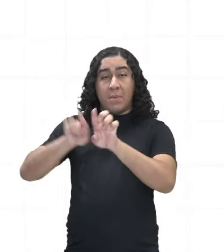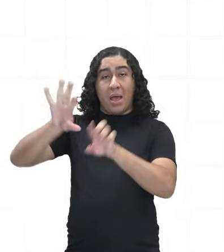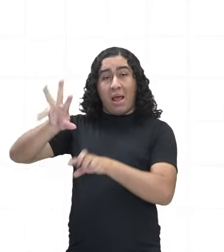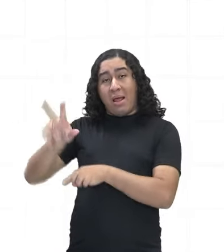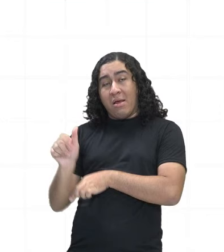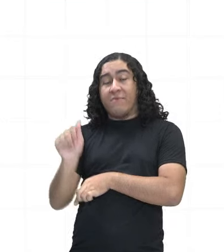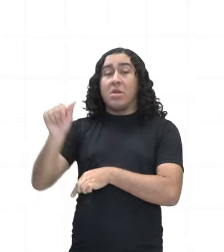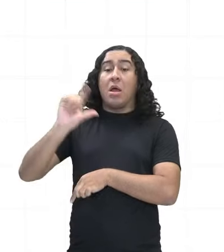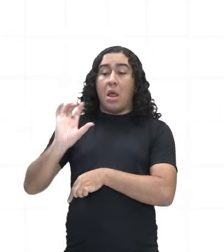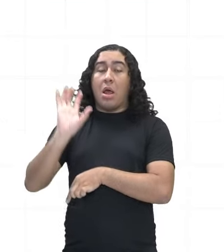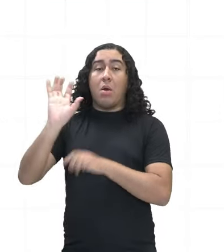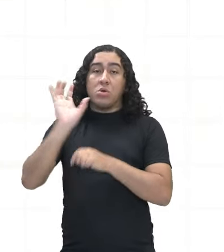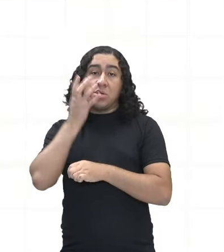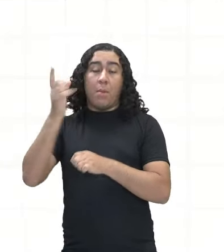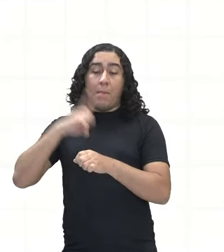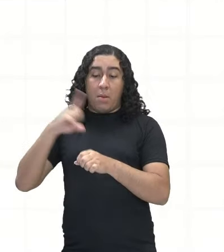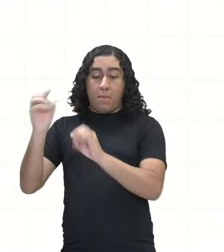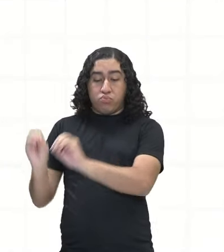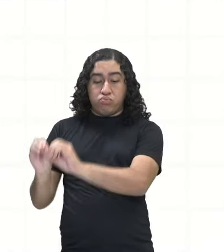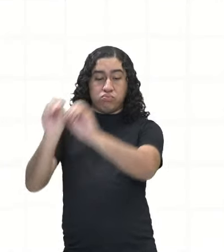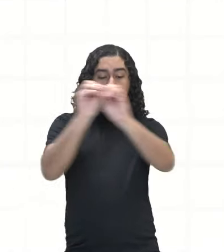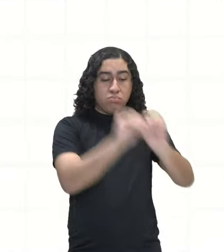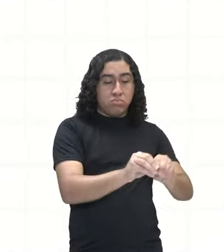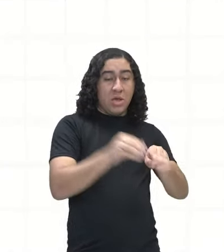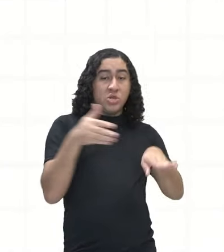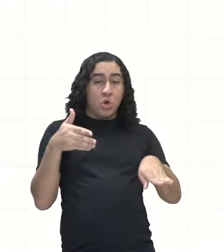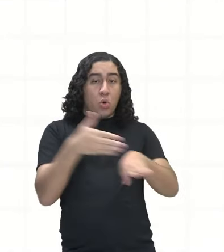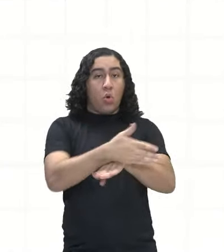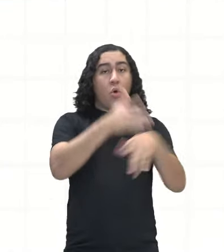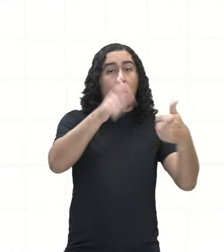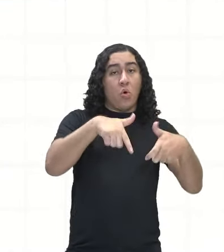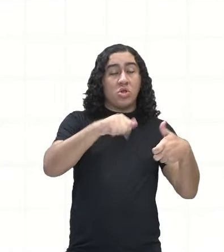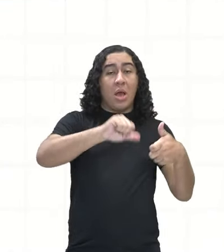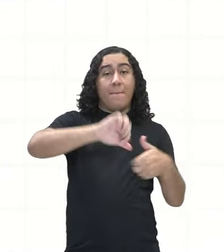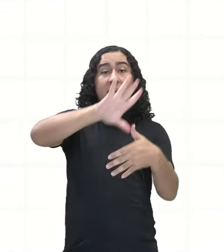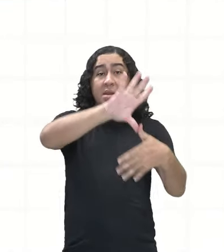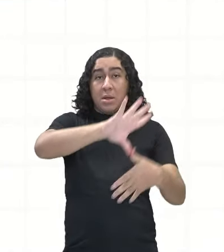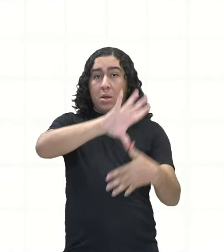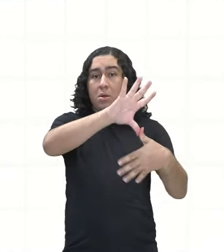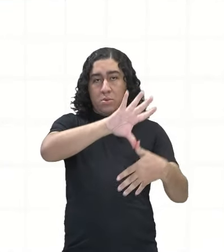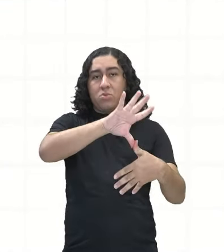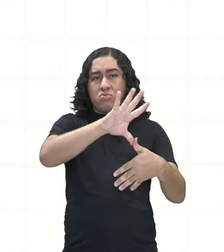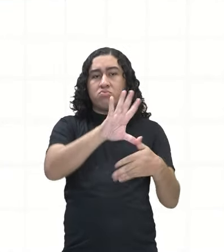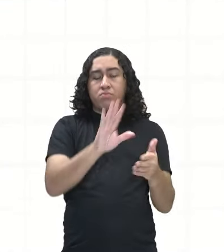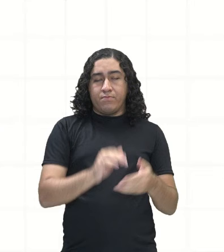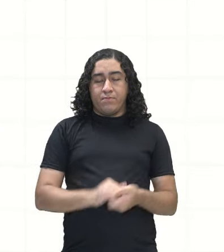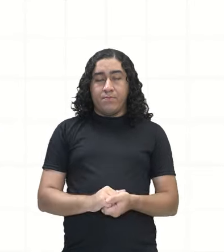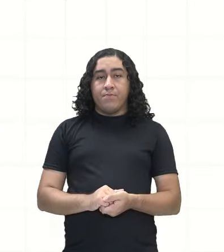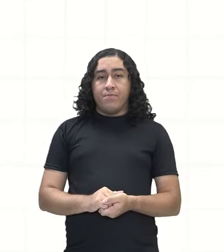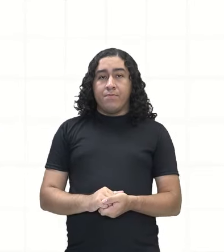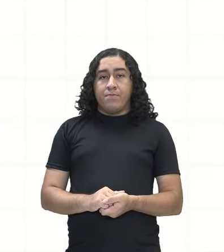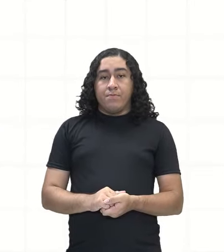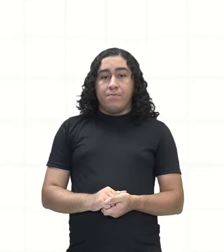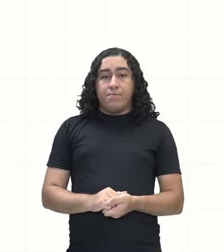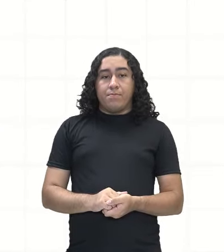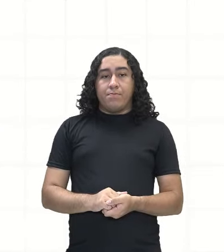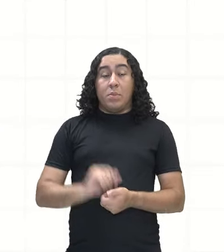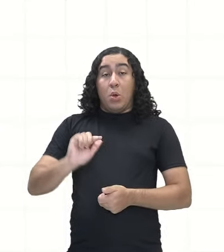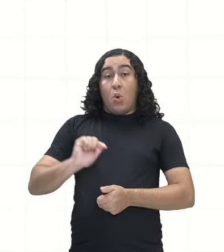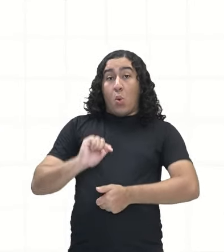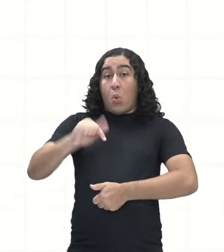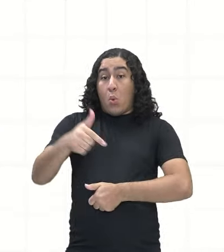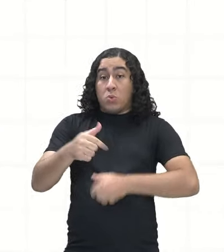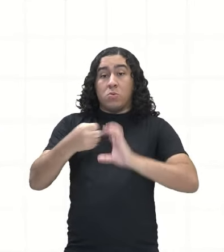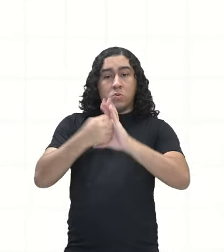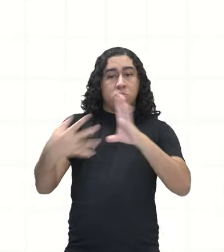essas populações tá bom e a área de chegada o continente americano em especial certo Outro ponto que eu